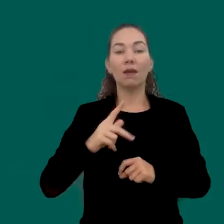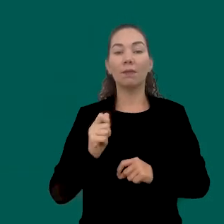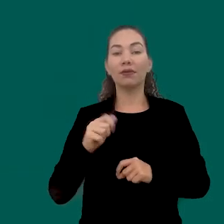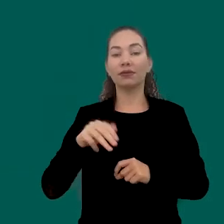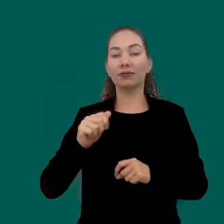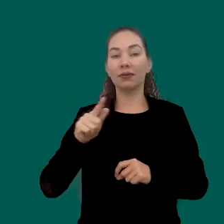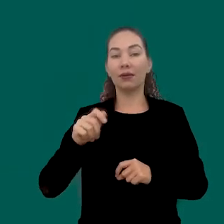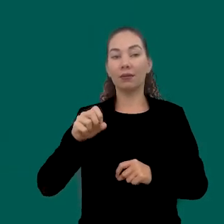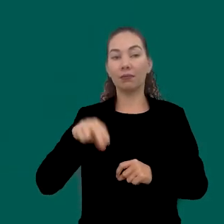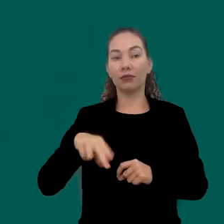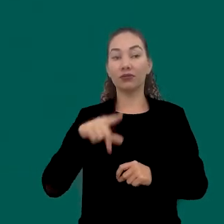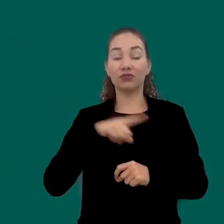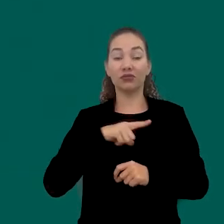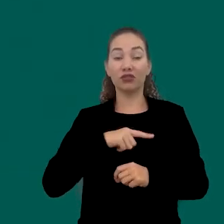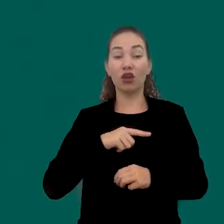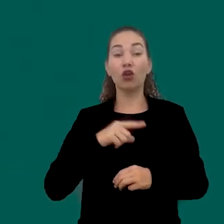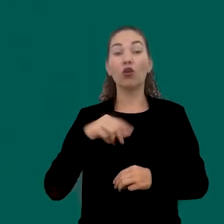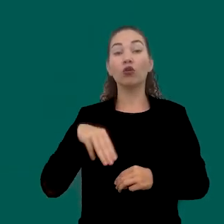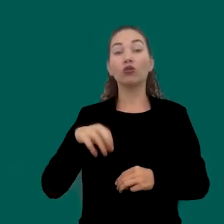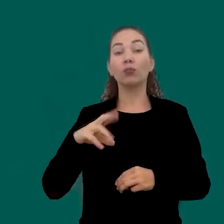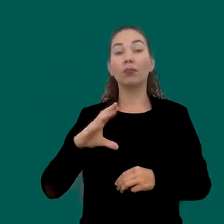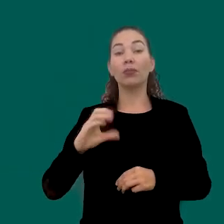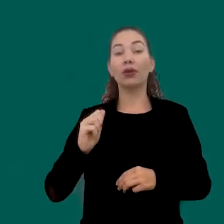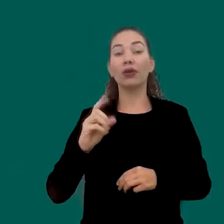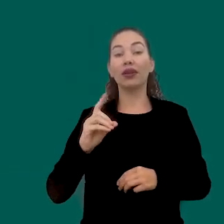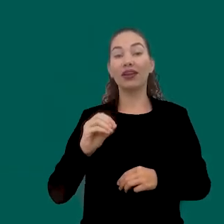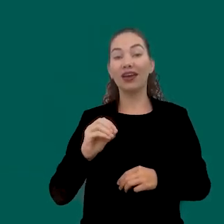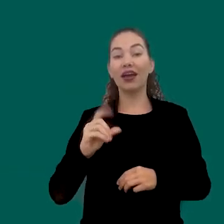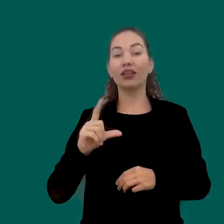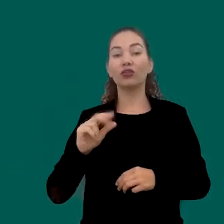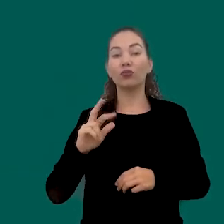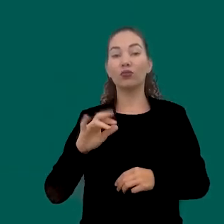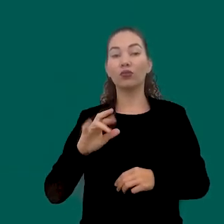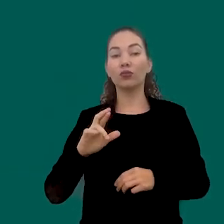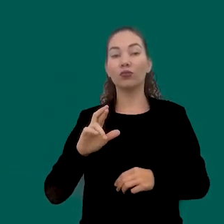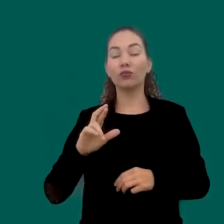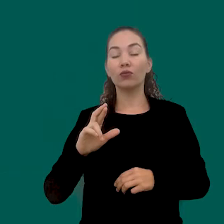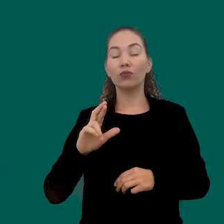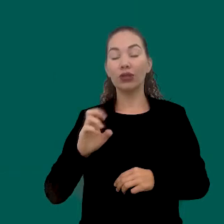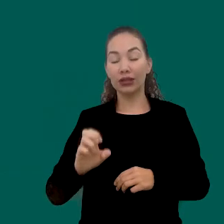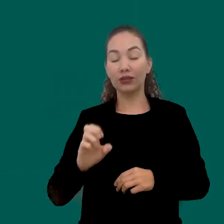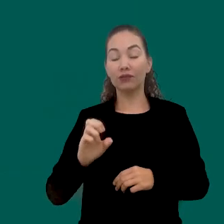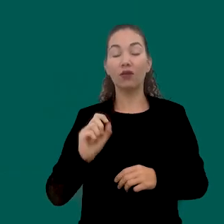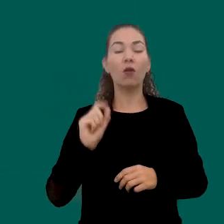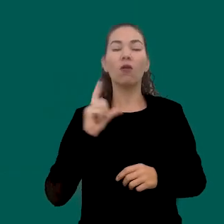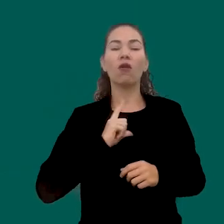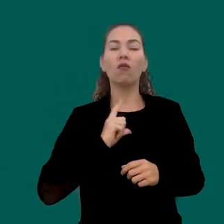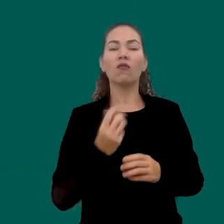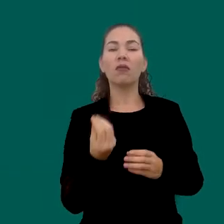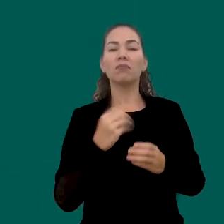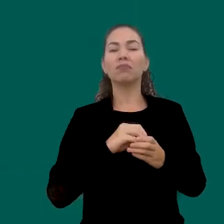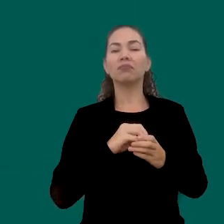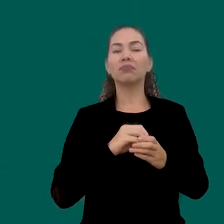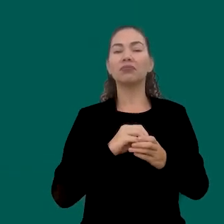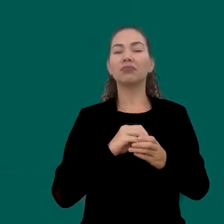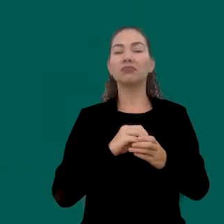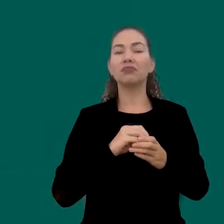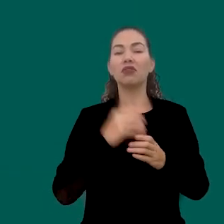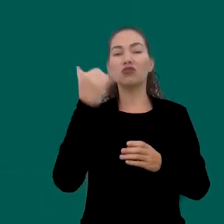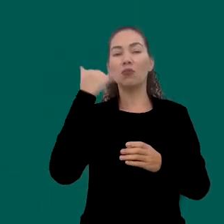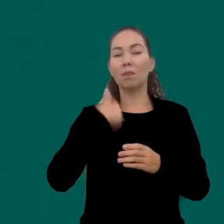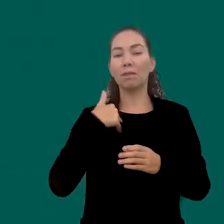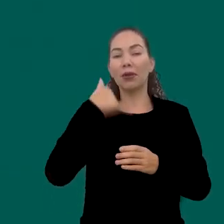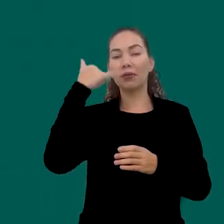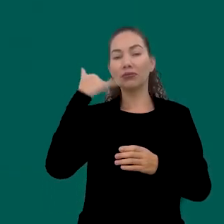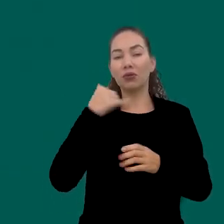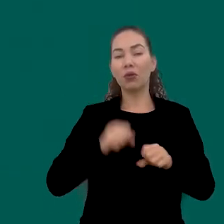meu celular, eu tenho do Mercado Livre. Agora, o que vai fazer eu instalar um aplicativo de um supermercado? Qual a diferenciação que vai me dar?